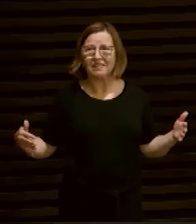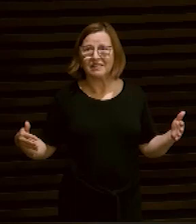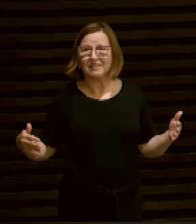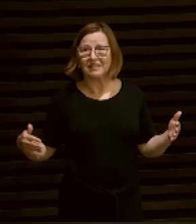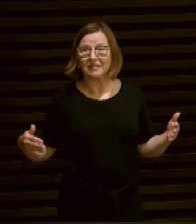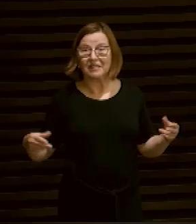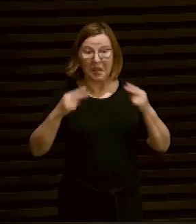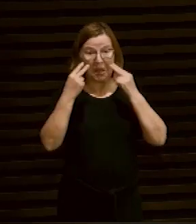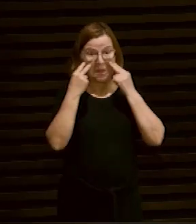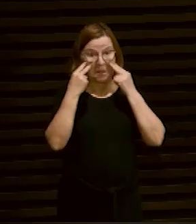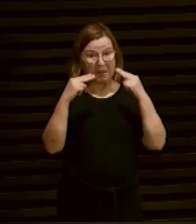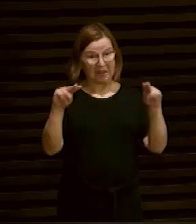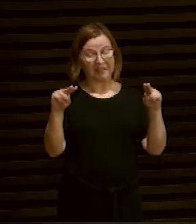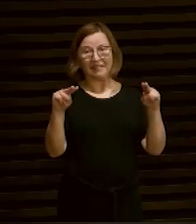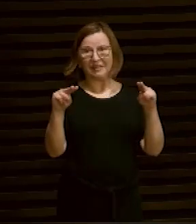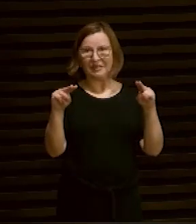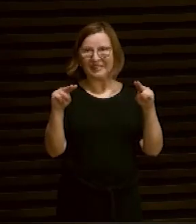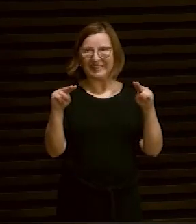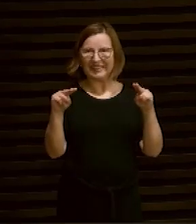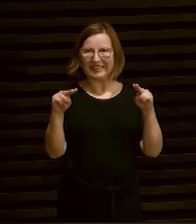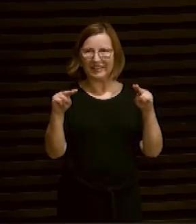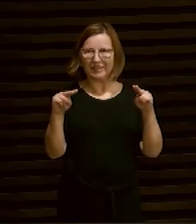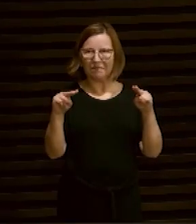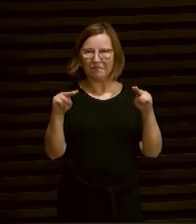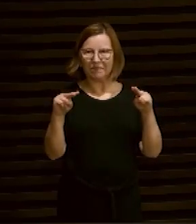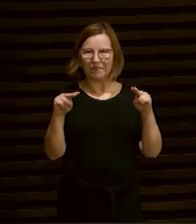de testemunhas,